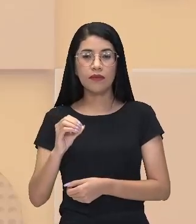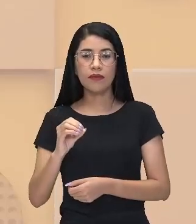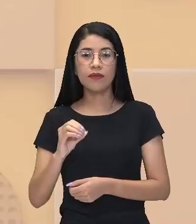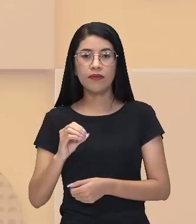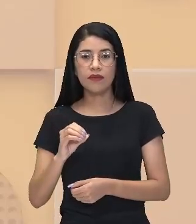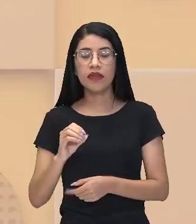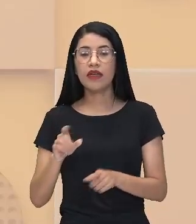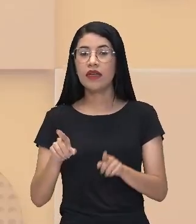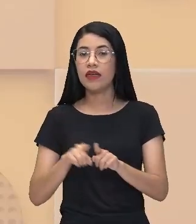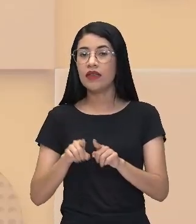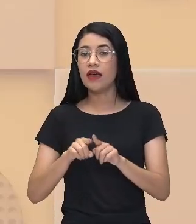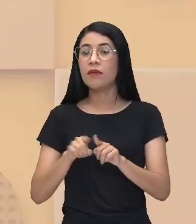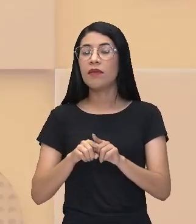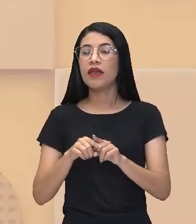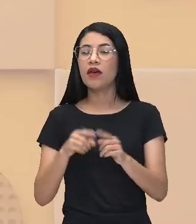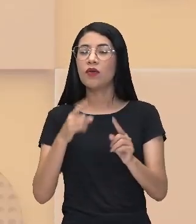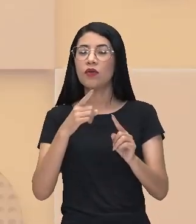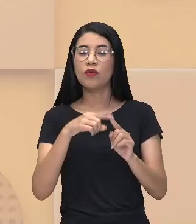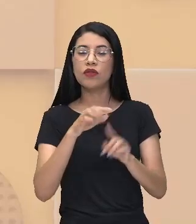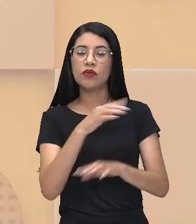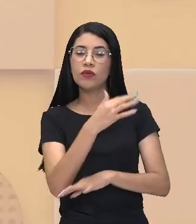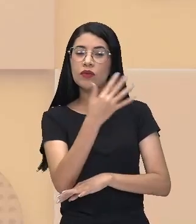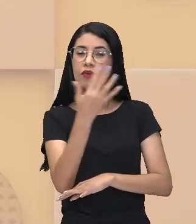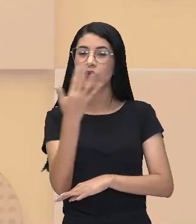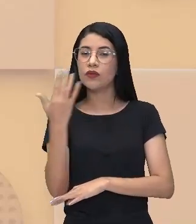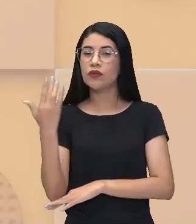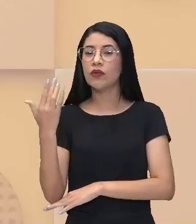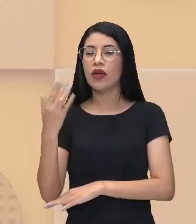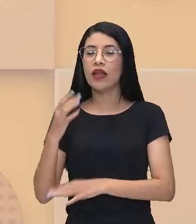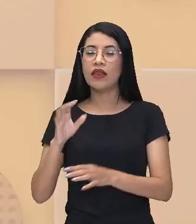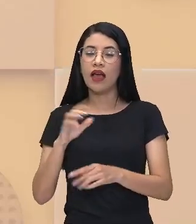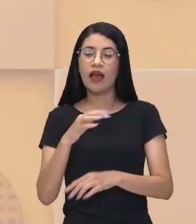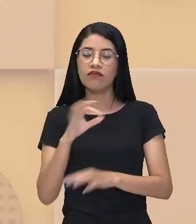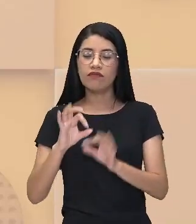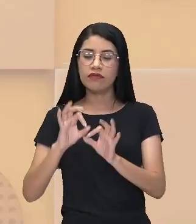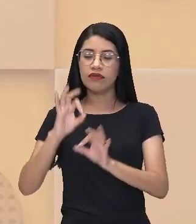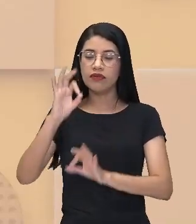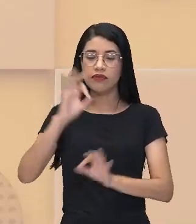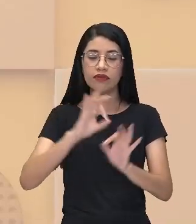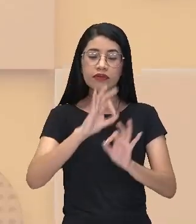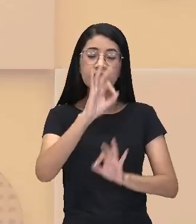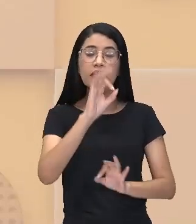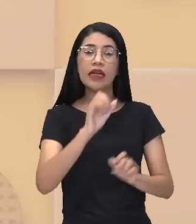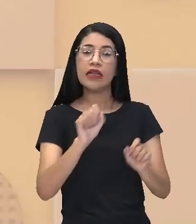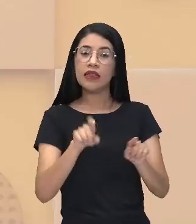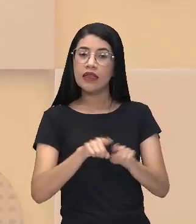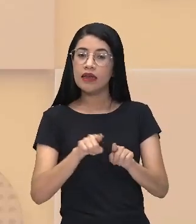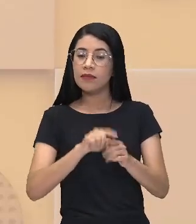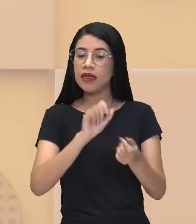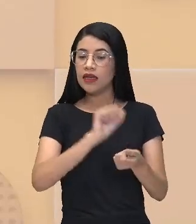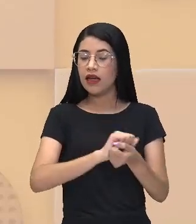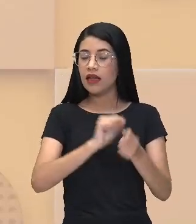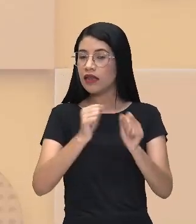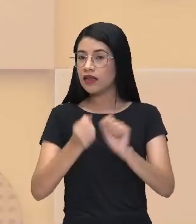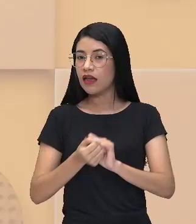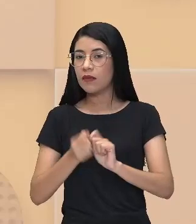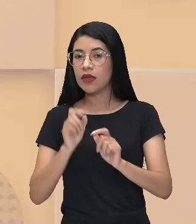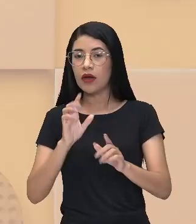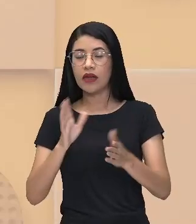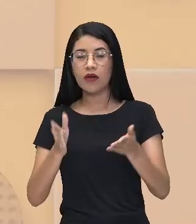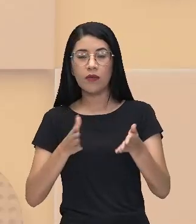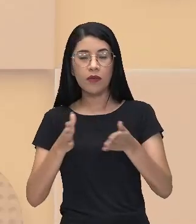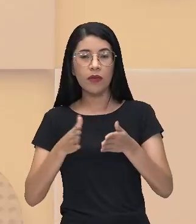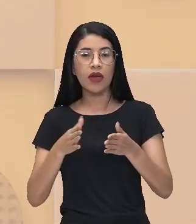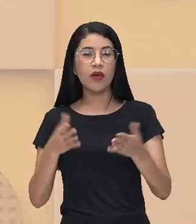a vegetação também é uma vegetação de médio porte, que vai estar ali adaptada, né, aos verões chuvosos,